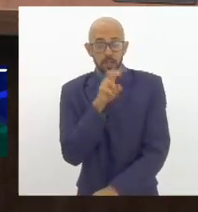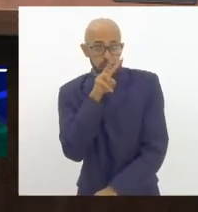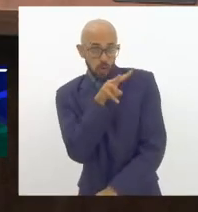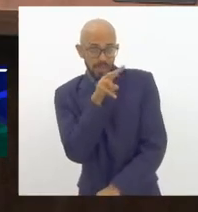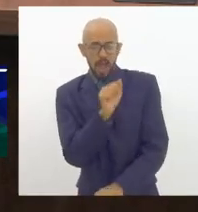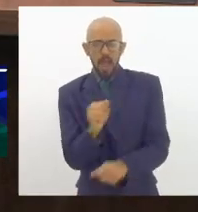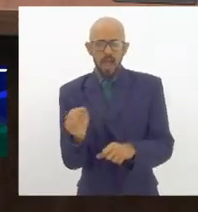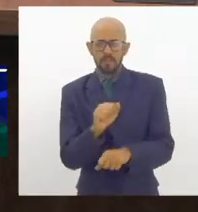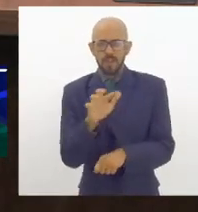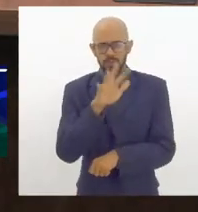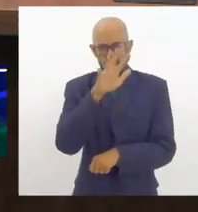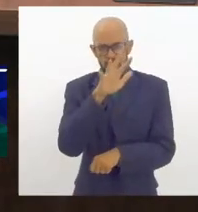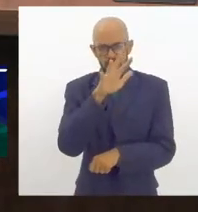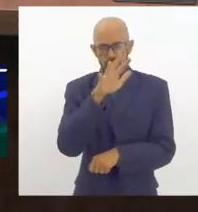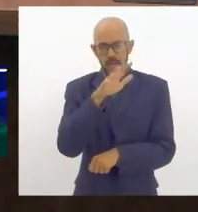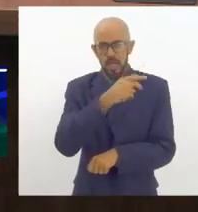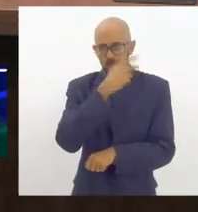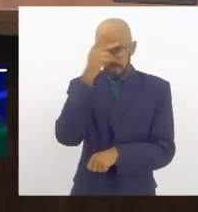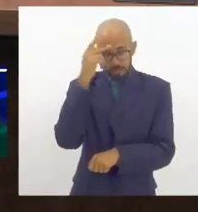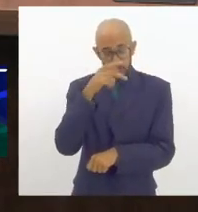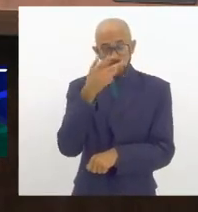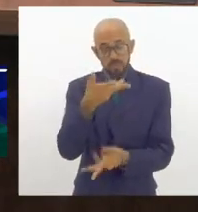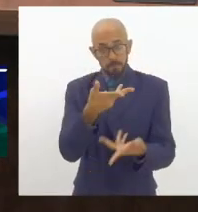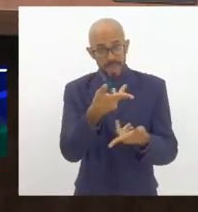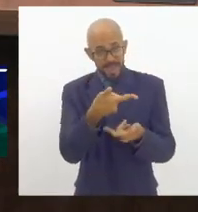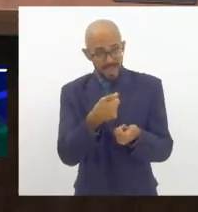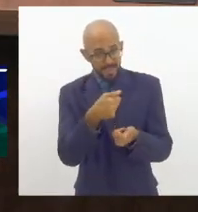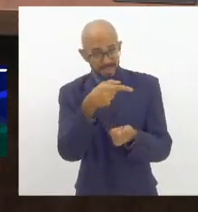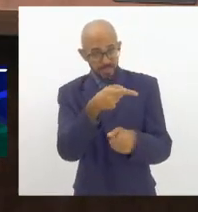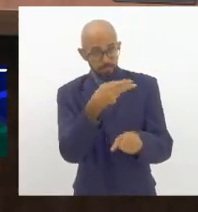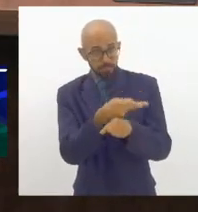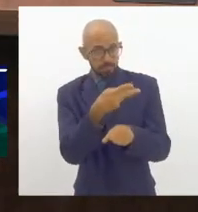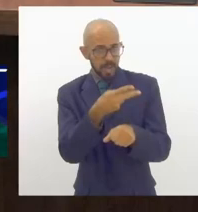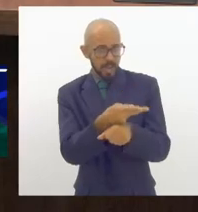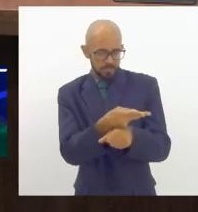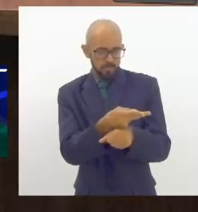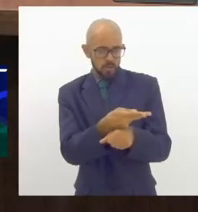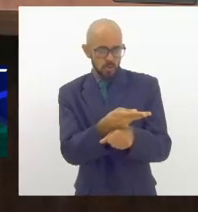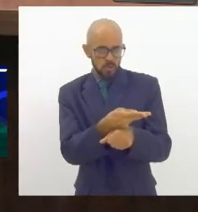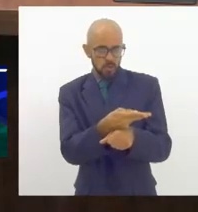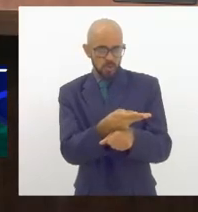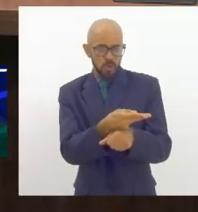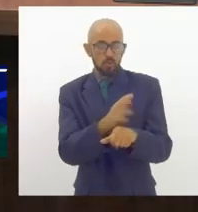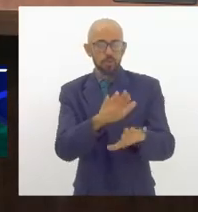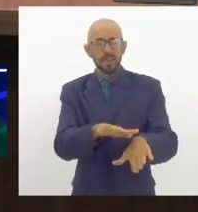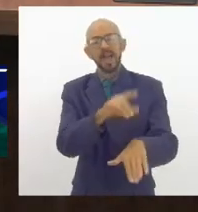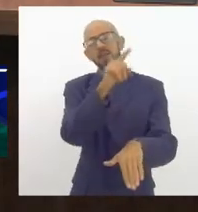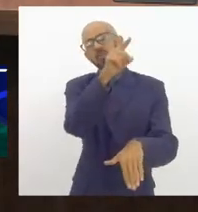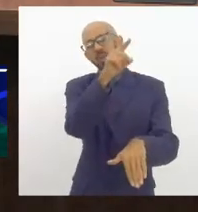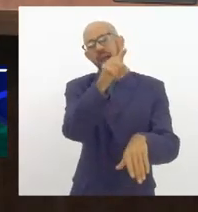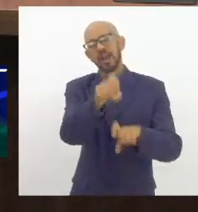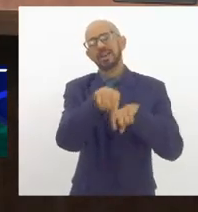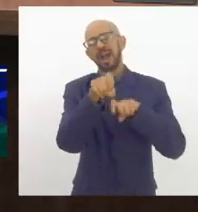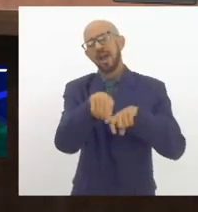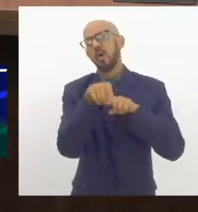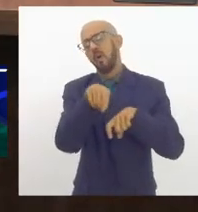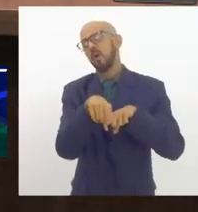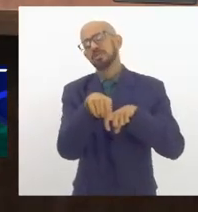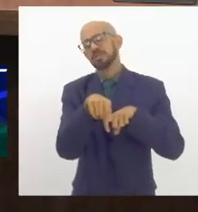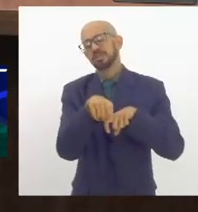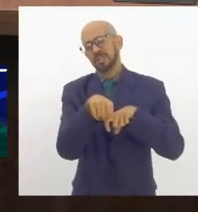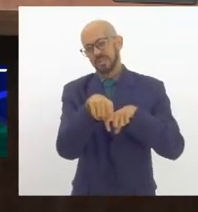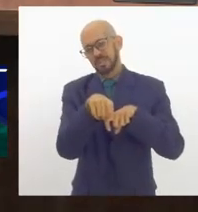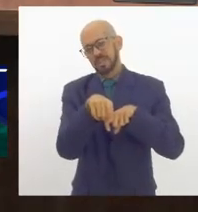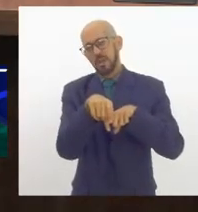prêmio disse Bira não estão aqui só acho que ficaram lá onde eu moro no interior do Brasil ou em